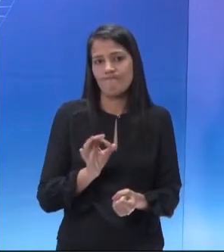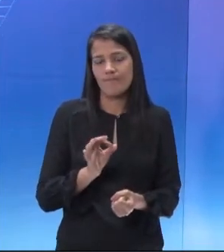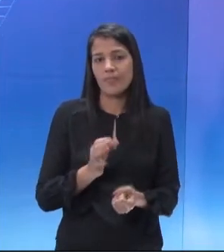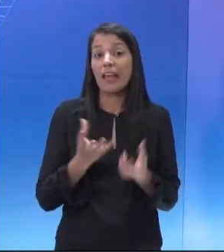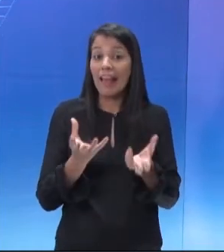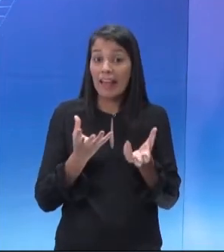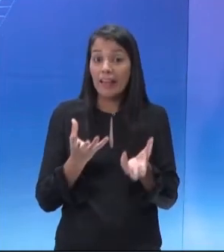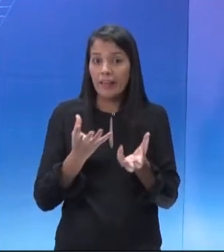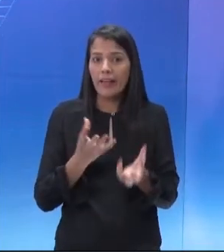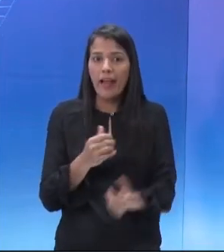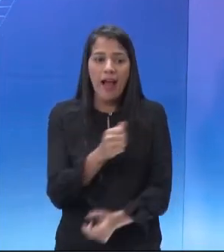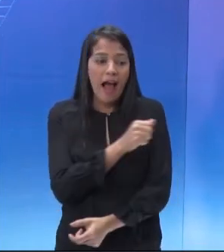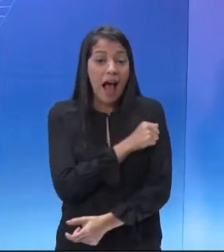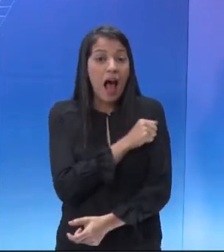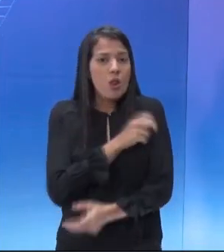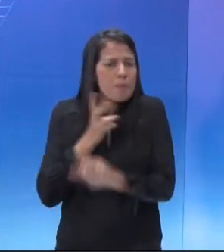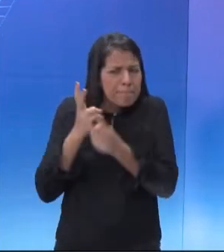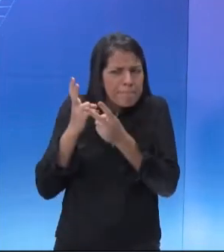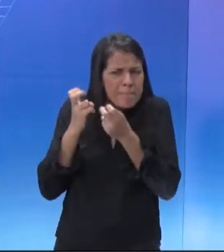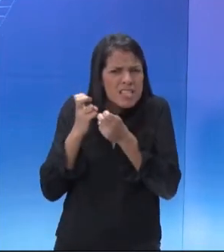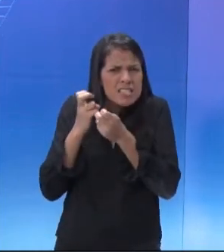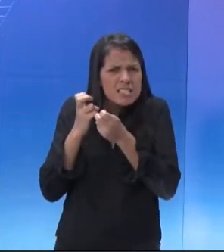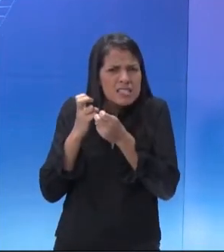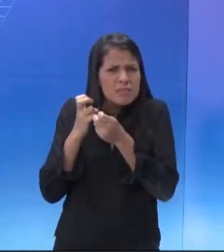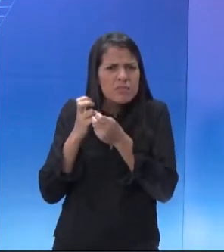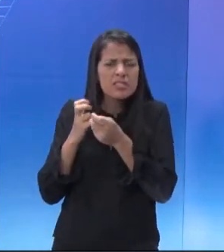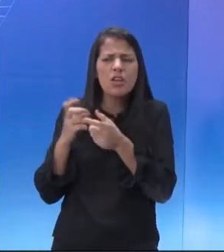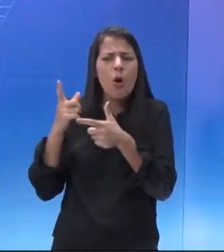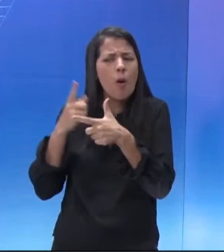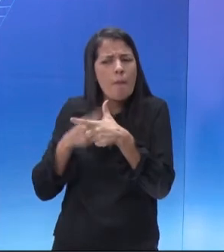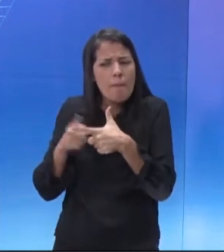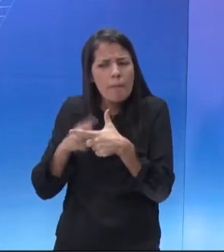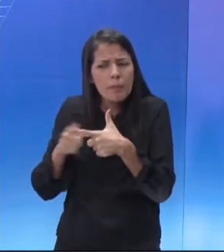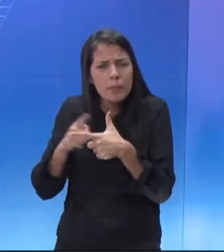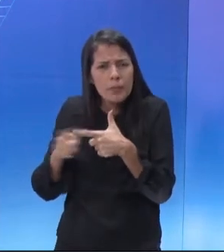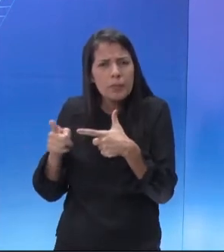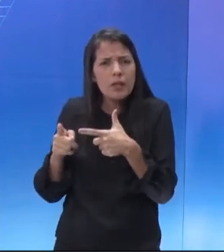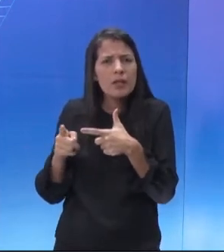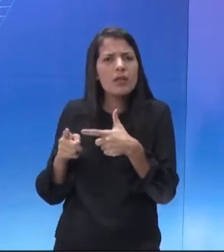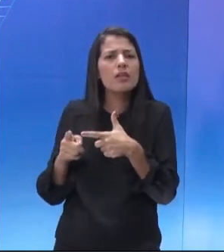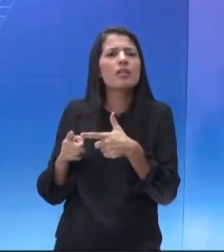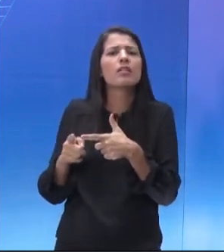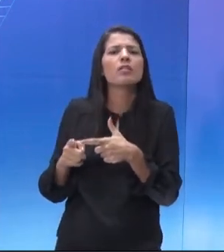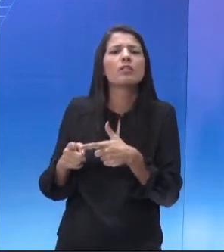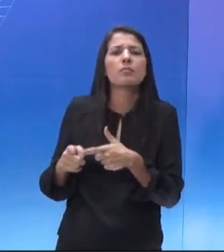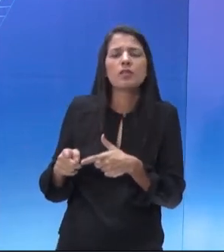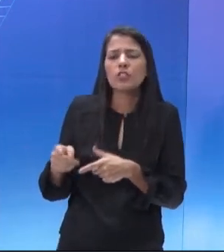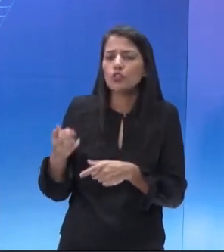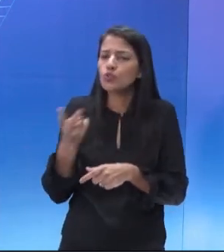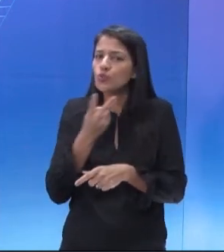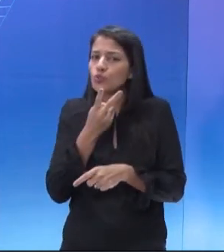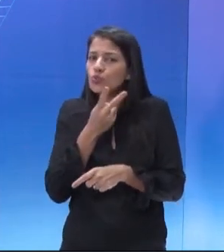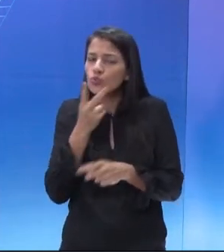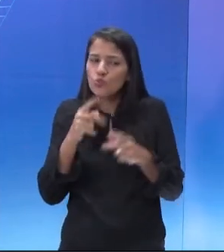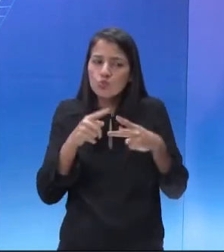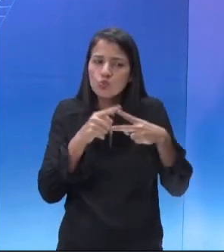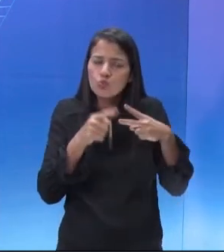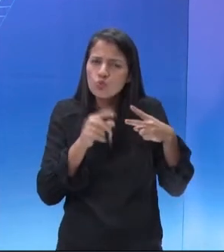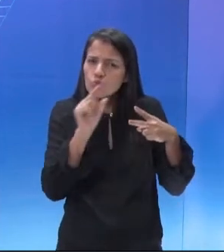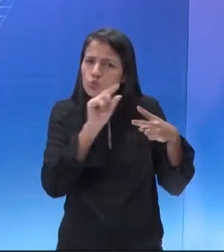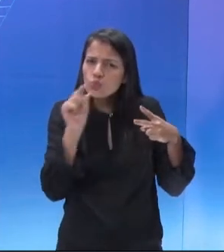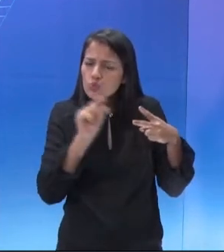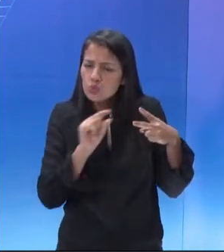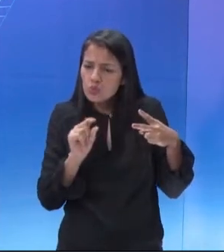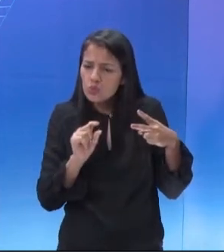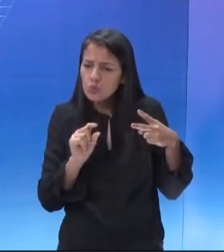muito fácil. É por isso que o Enem não quer alunos que só critiquem. Ele quer alunos que tenham a percepção da crítica,